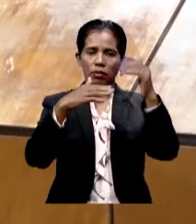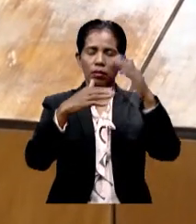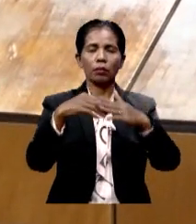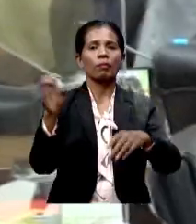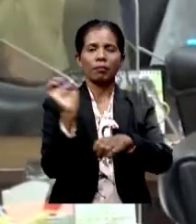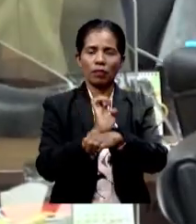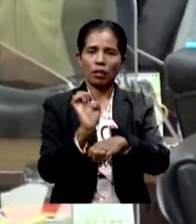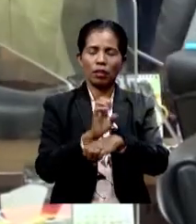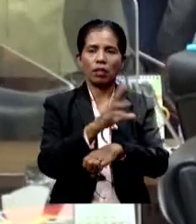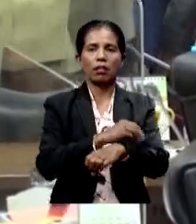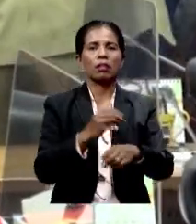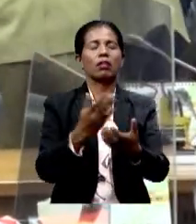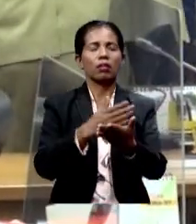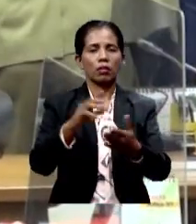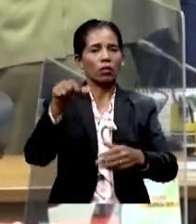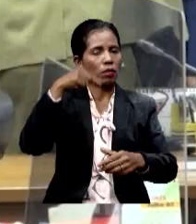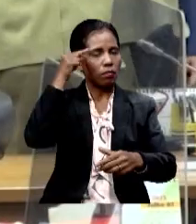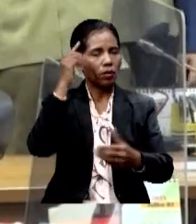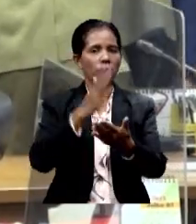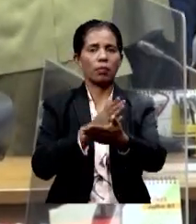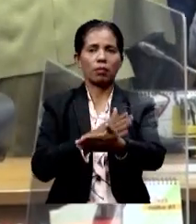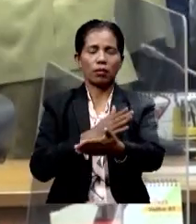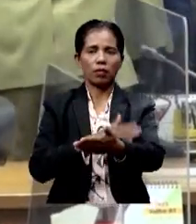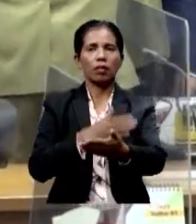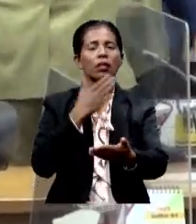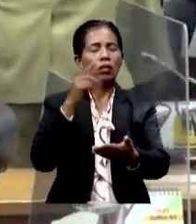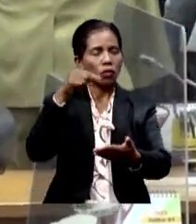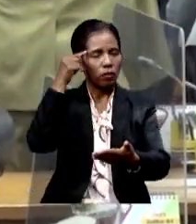economia, consolida governação, promove boa